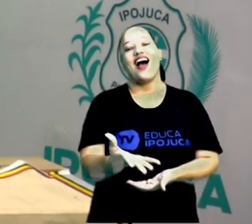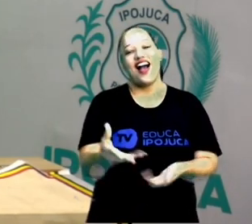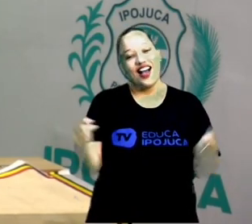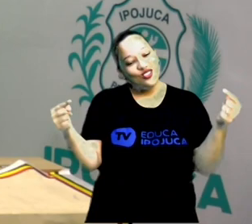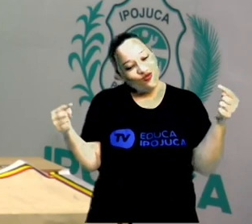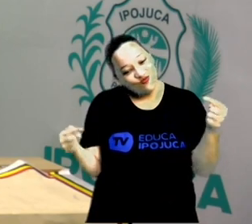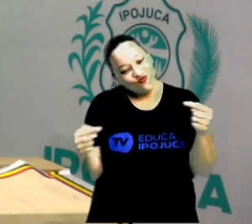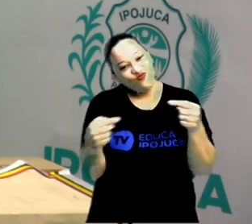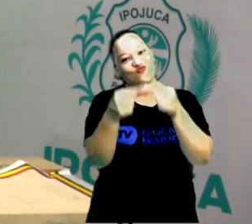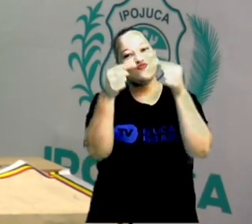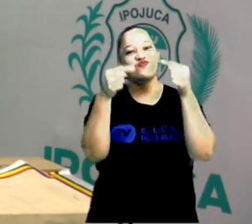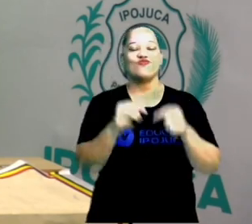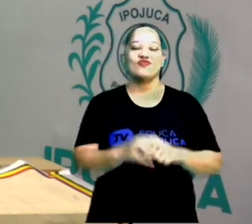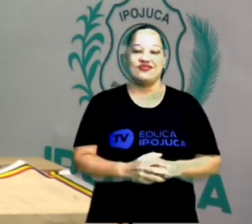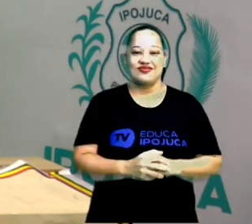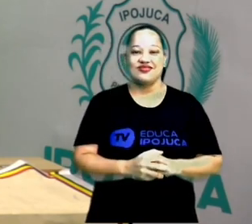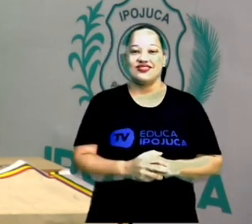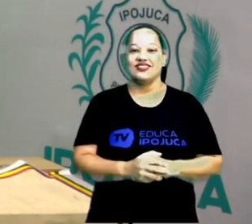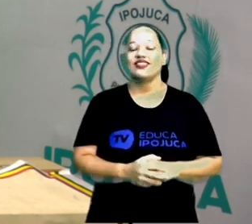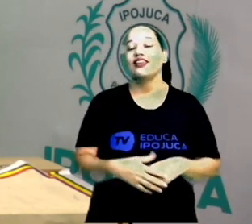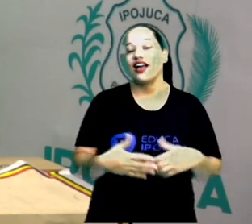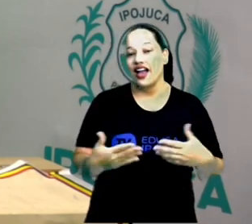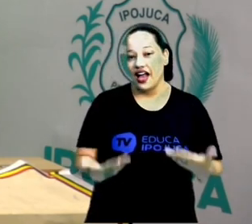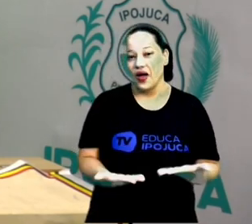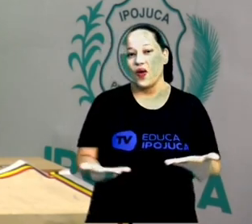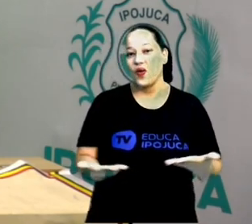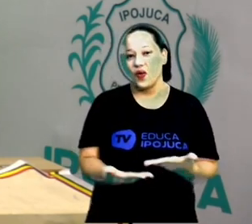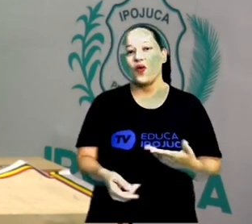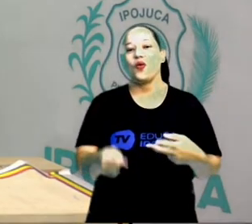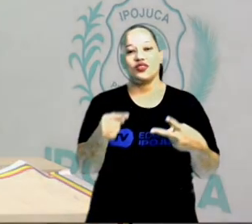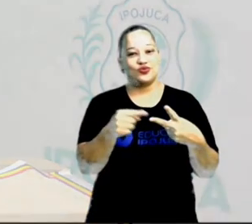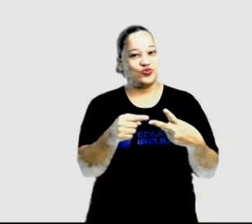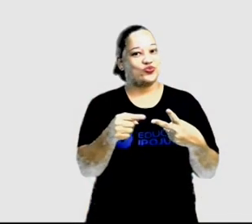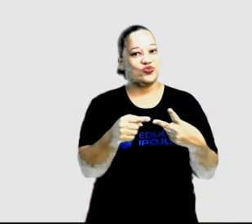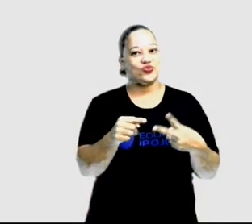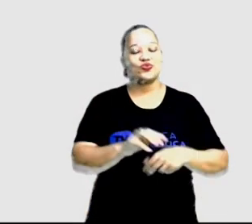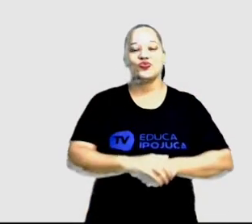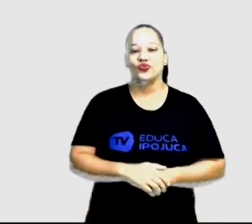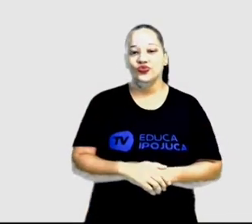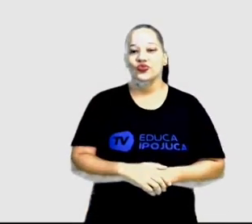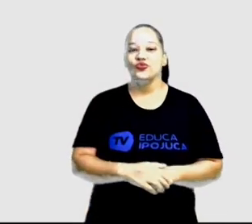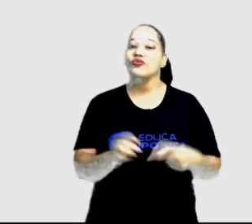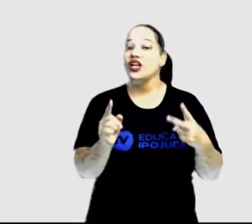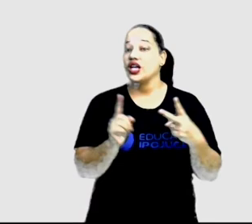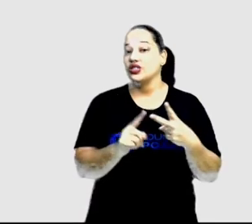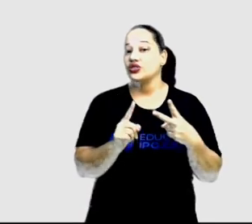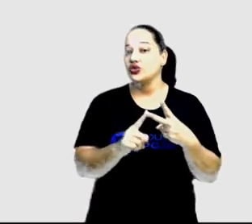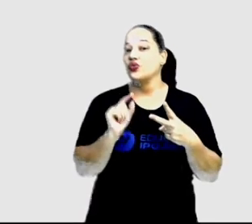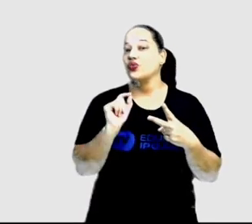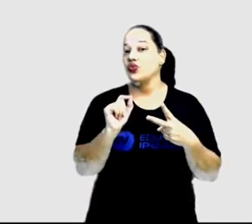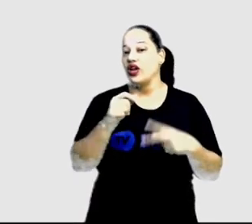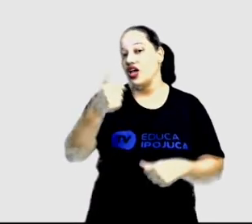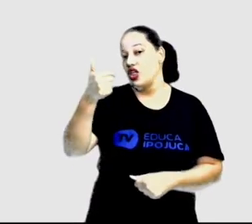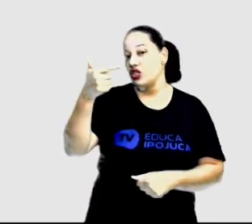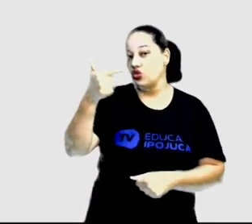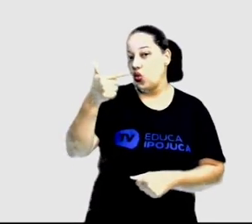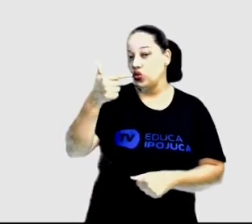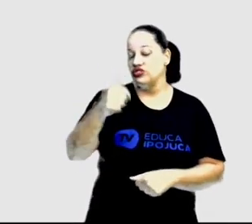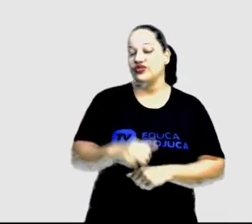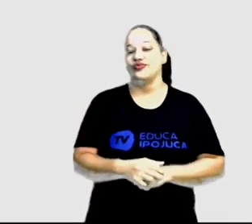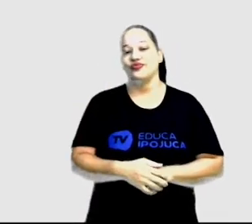bem. Agora vamos para a segunda. A segunda forma geométrica não